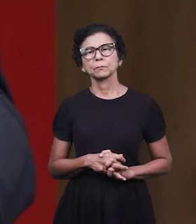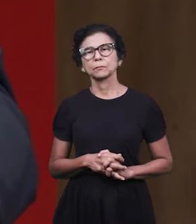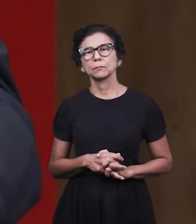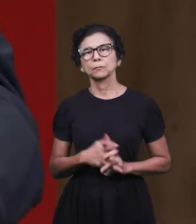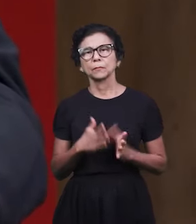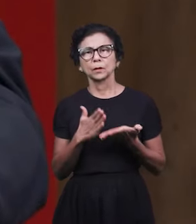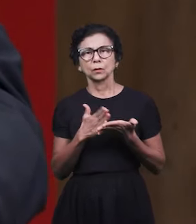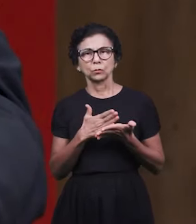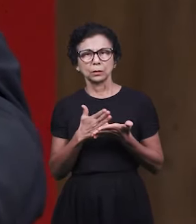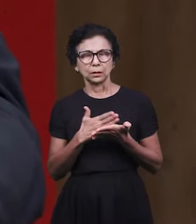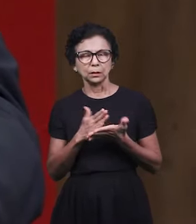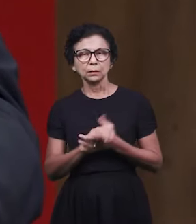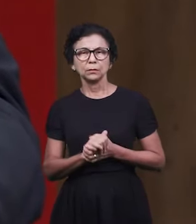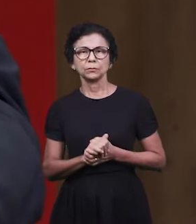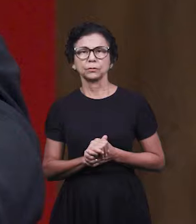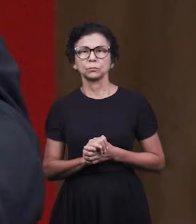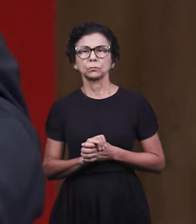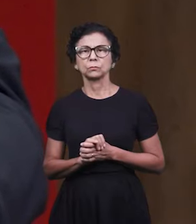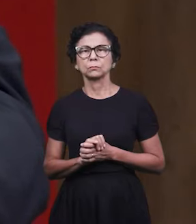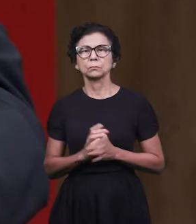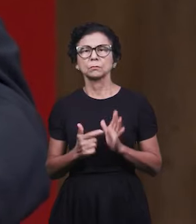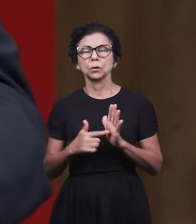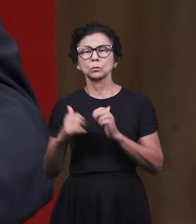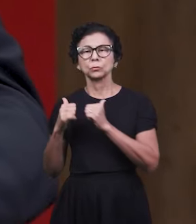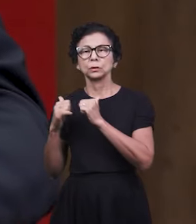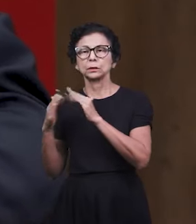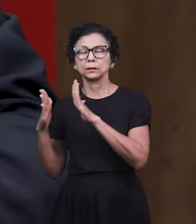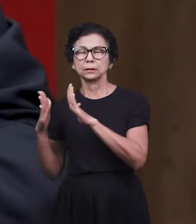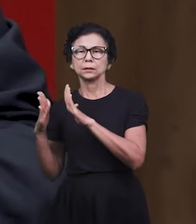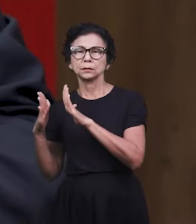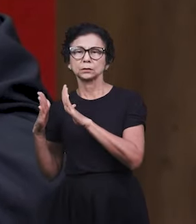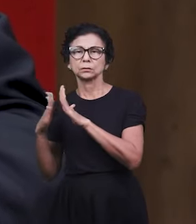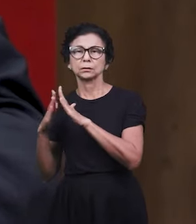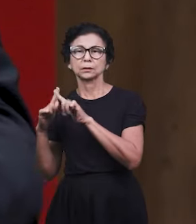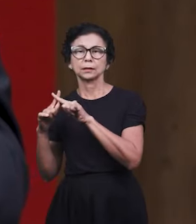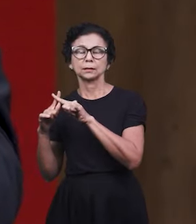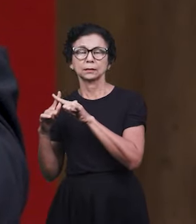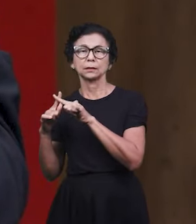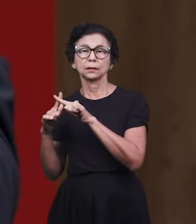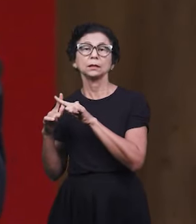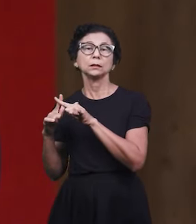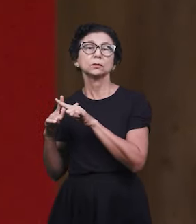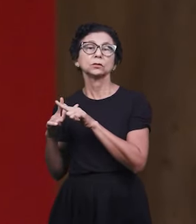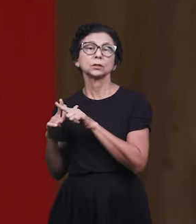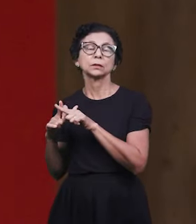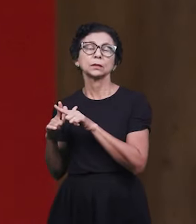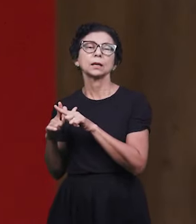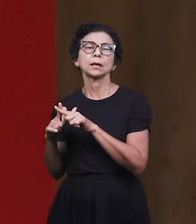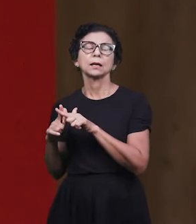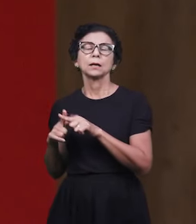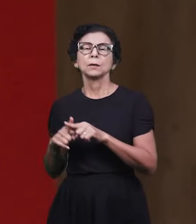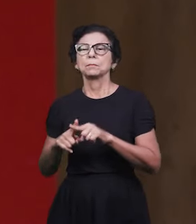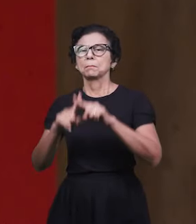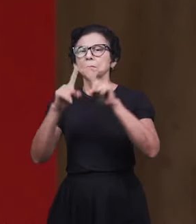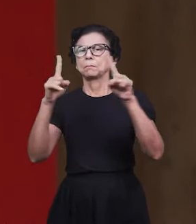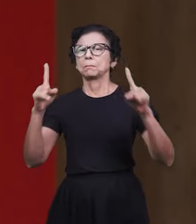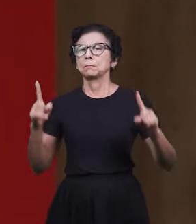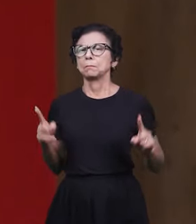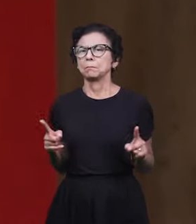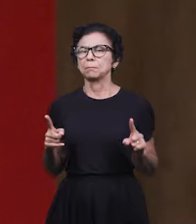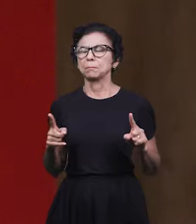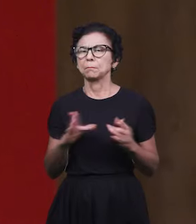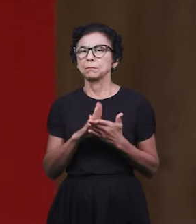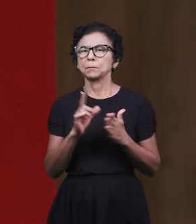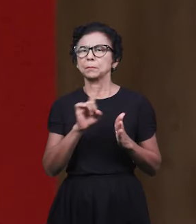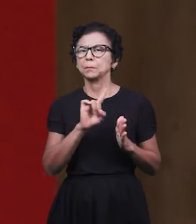faz a narrativa do início da igreja, mas em momento algum a Bíblia fala do encerramento